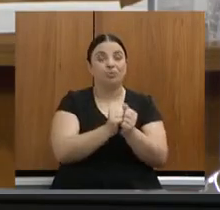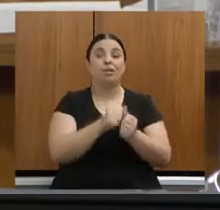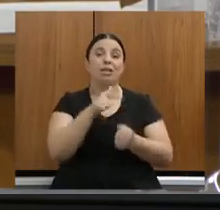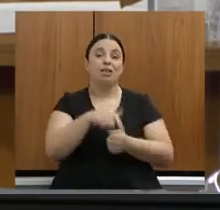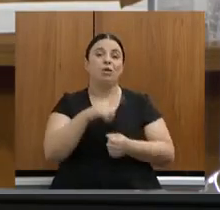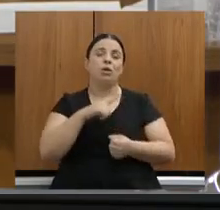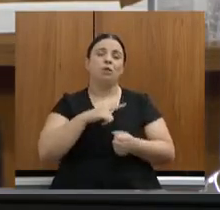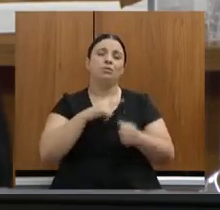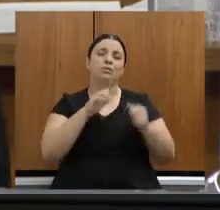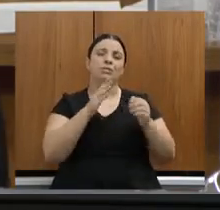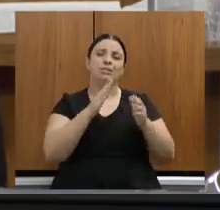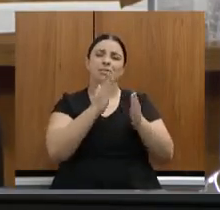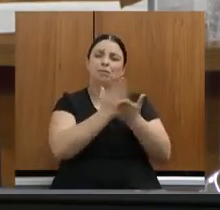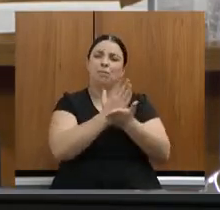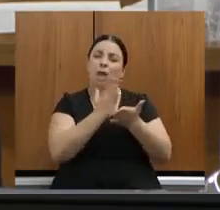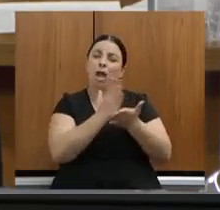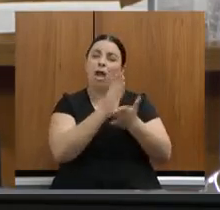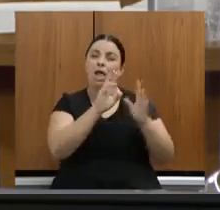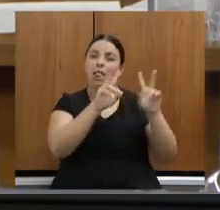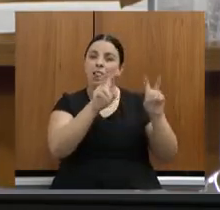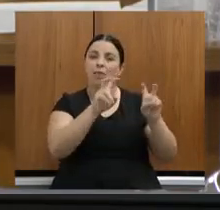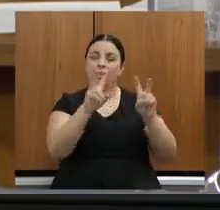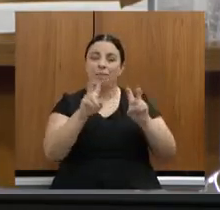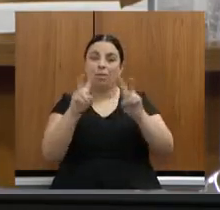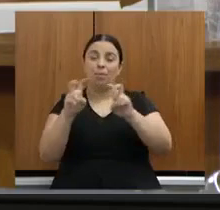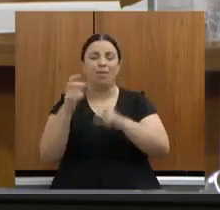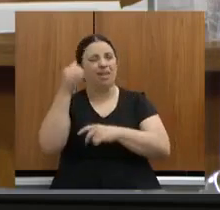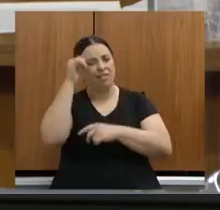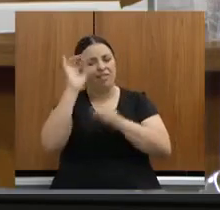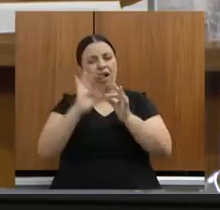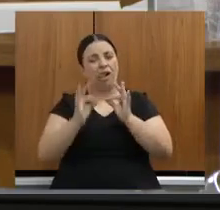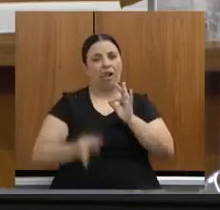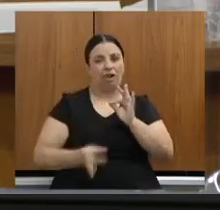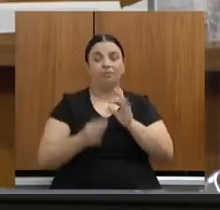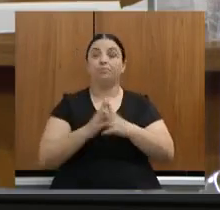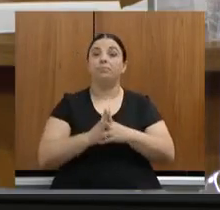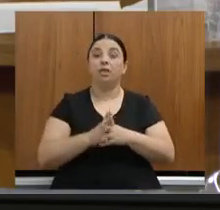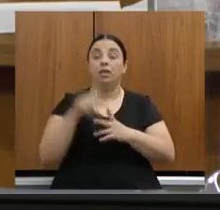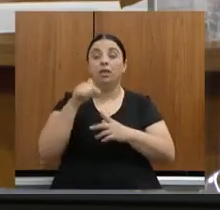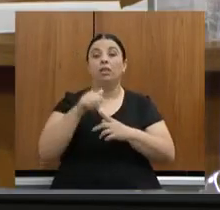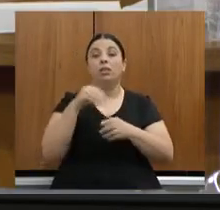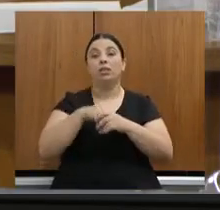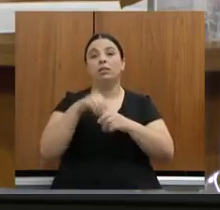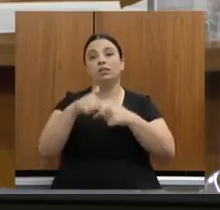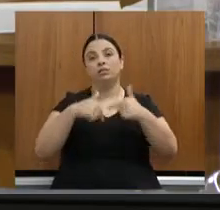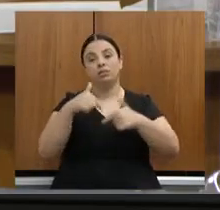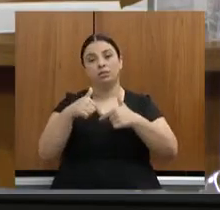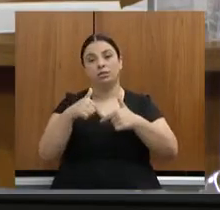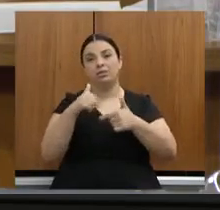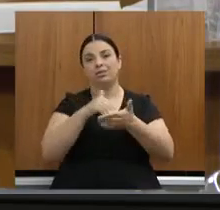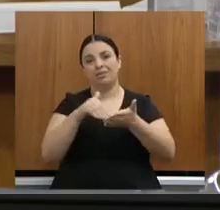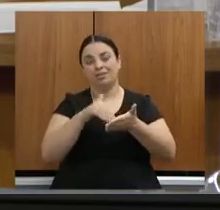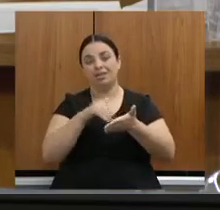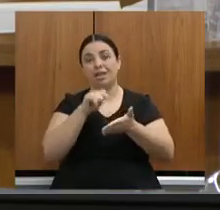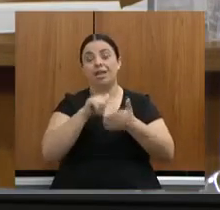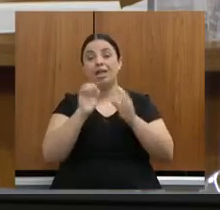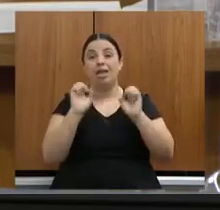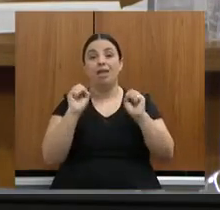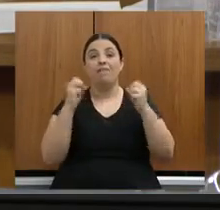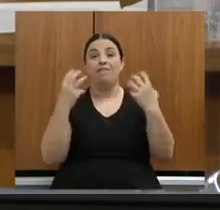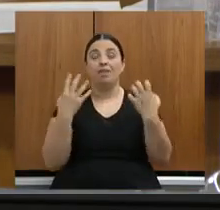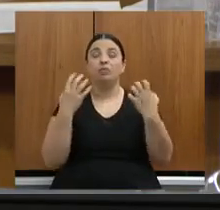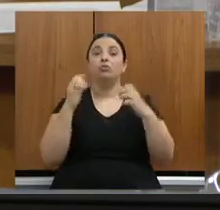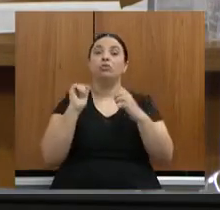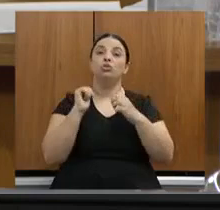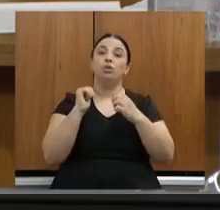mesmo para não ficar muito longo é uma coisa que nós temos trabalhado muito na secretaria são eventos de promoção comercial